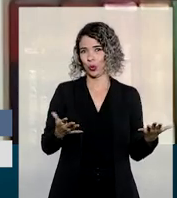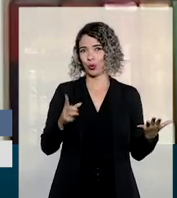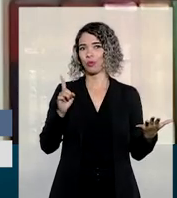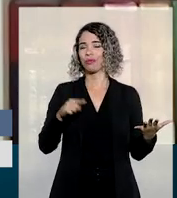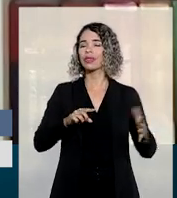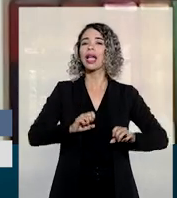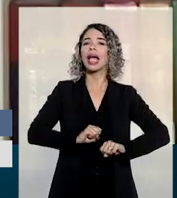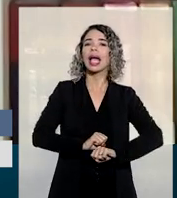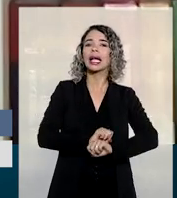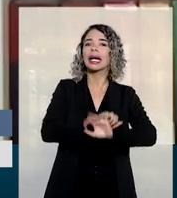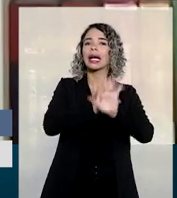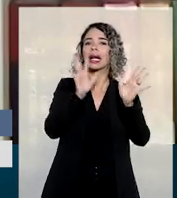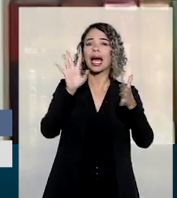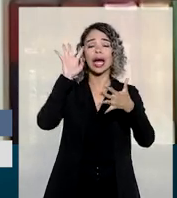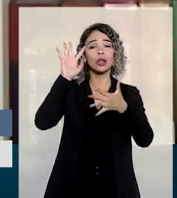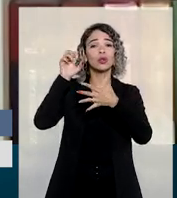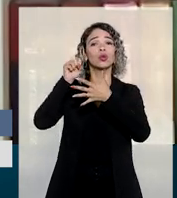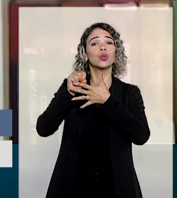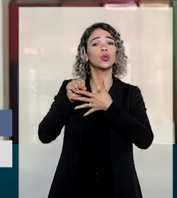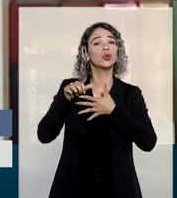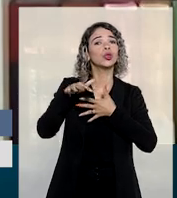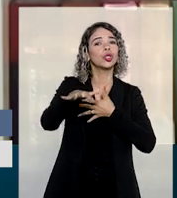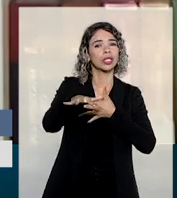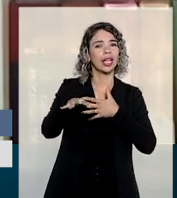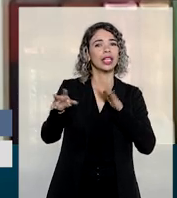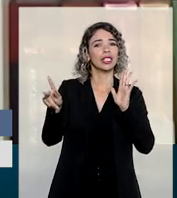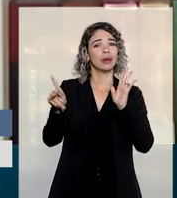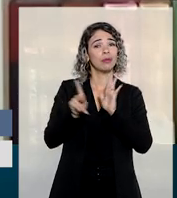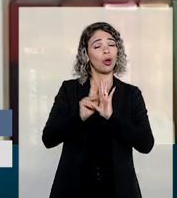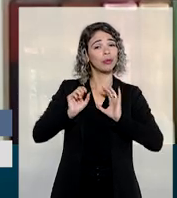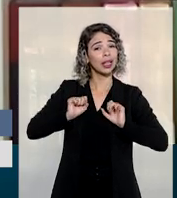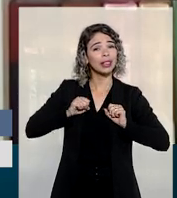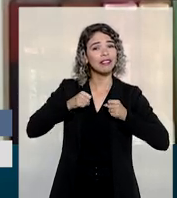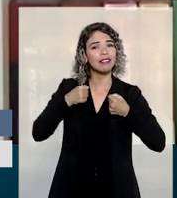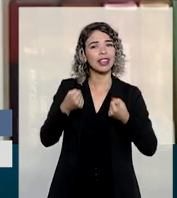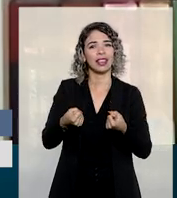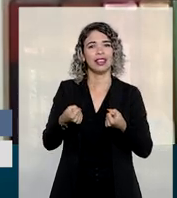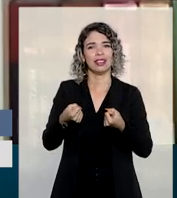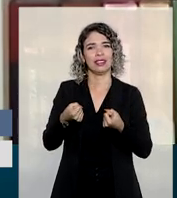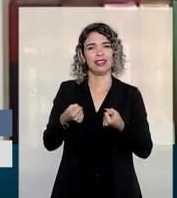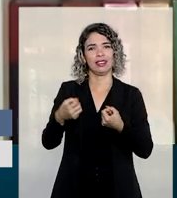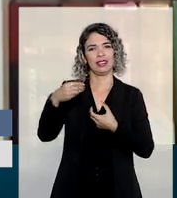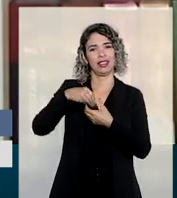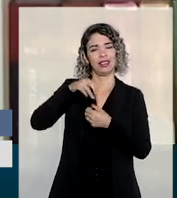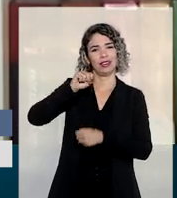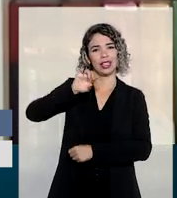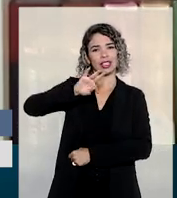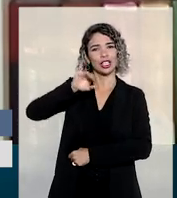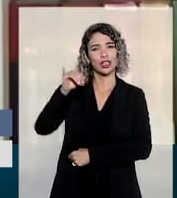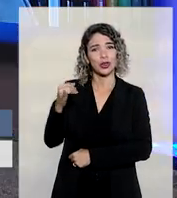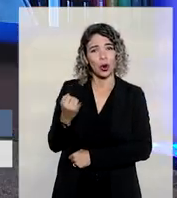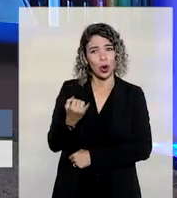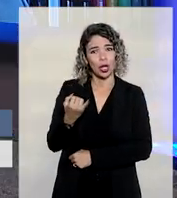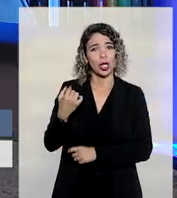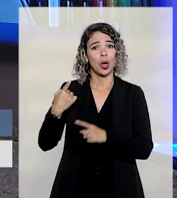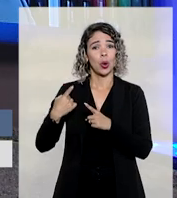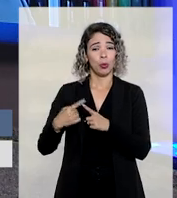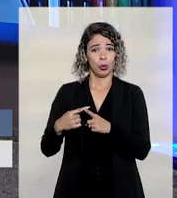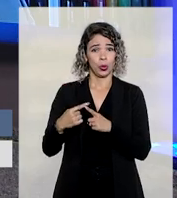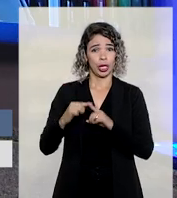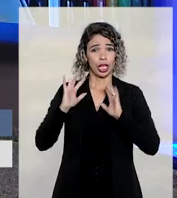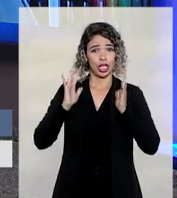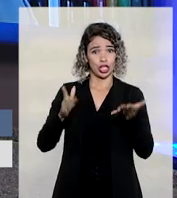Esse é um claríssimo exemplo de jurisprudência defensiva no âmbito do Superior Tribunal de Justiça. Né? Quer dizer,